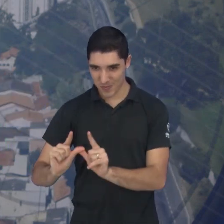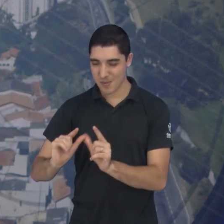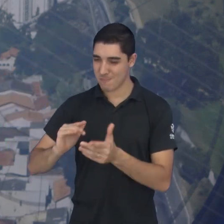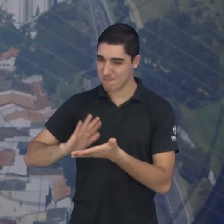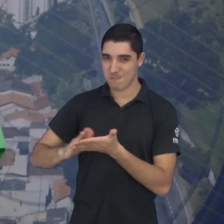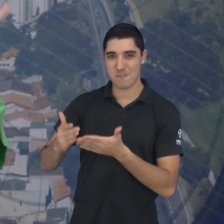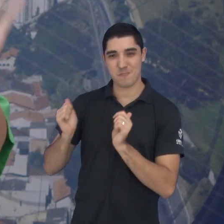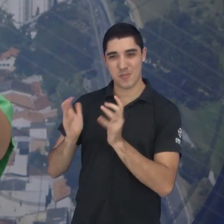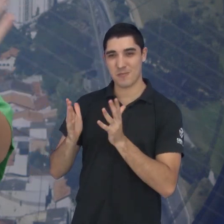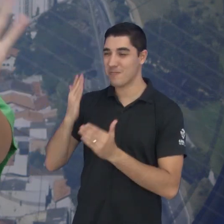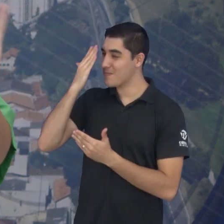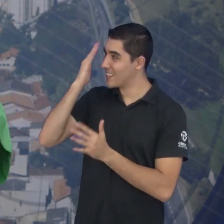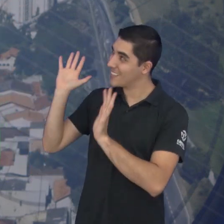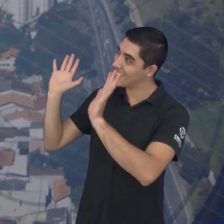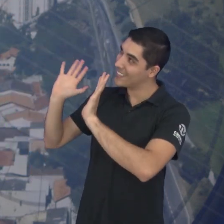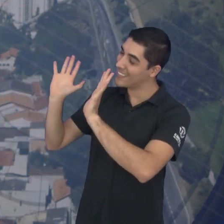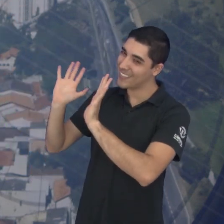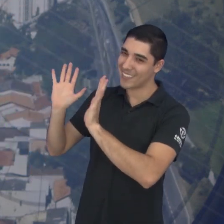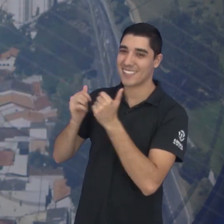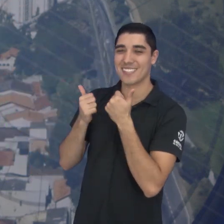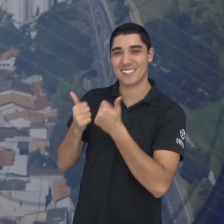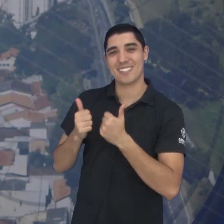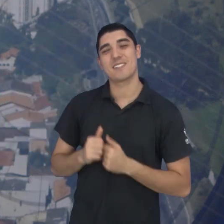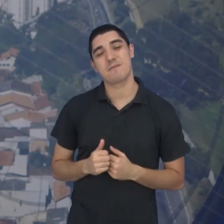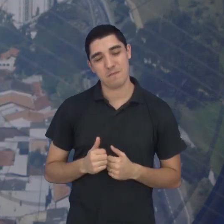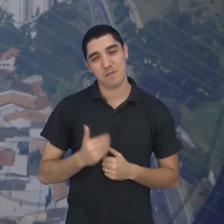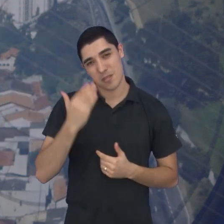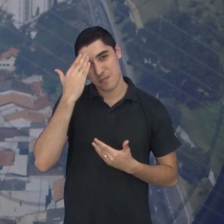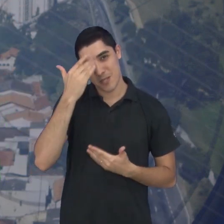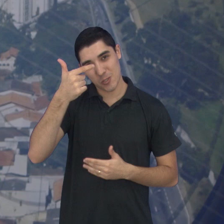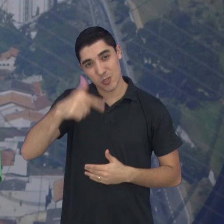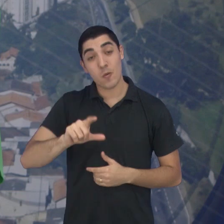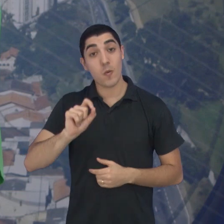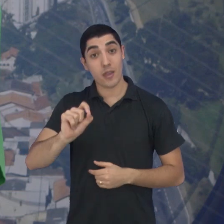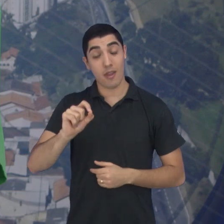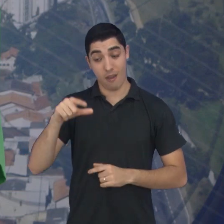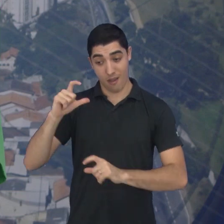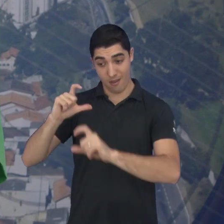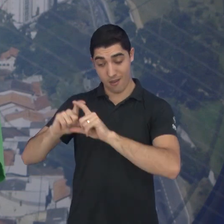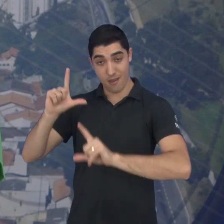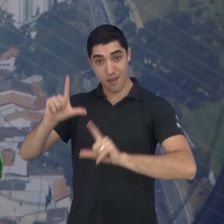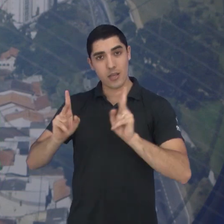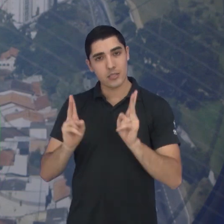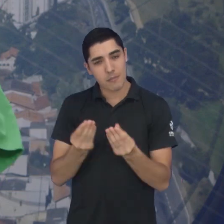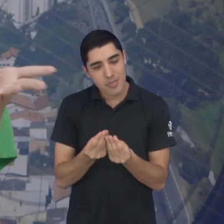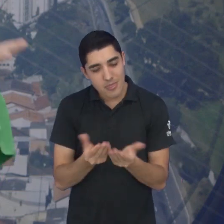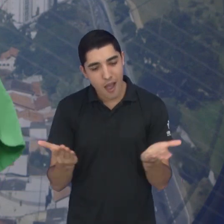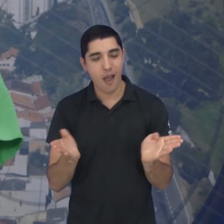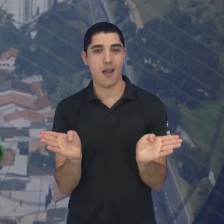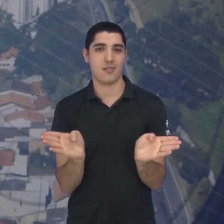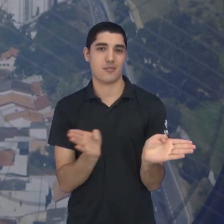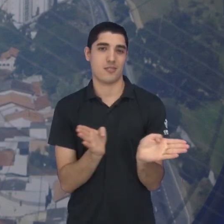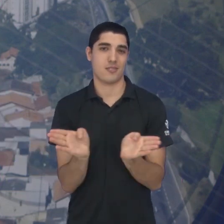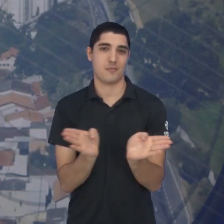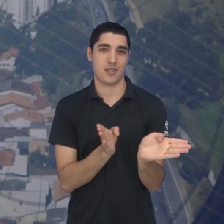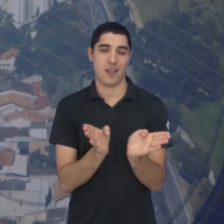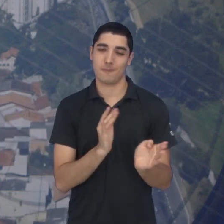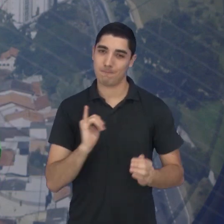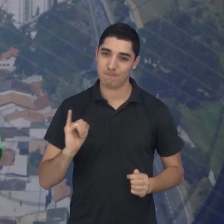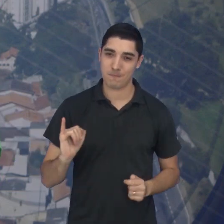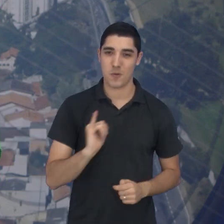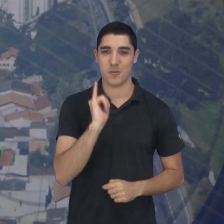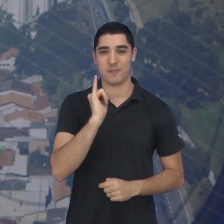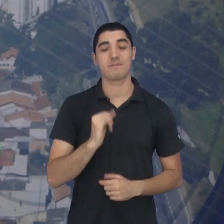o programa. Obrigada, viu, Luiz, mais uma vez. É a TV Câmara de São José dos Campos, prezando sempre pela